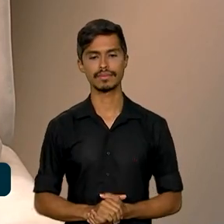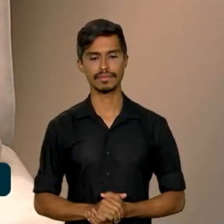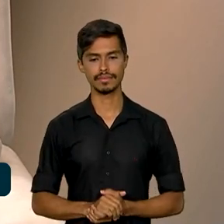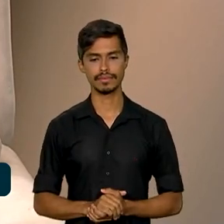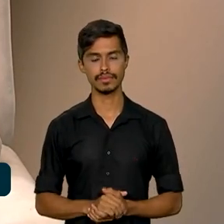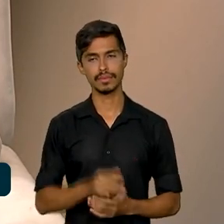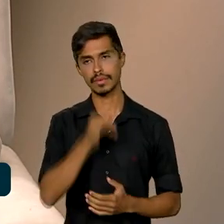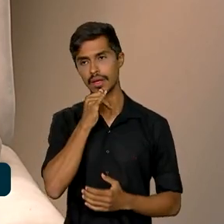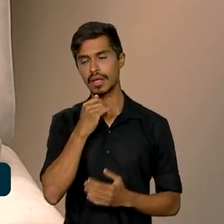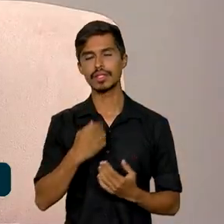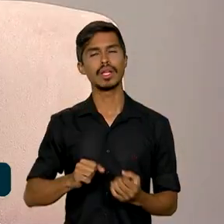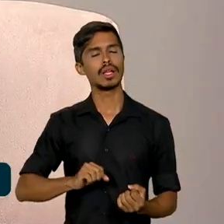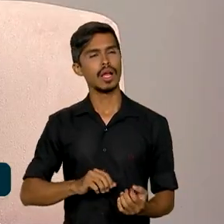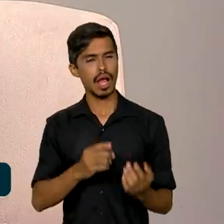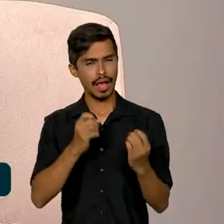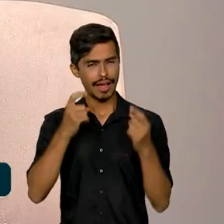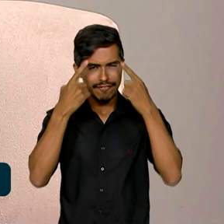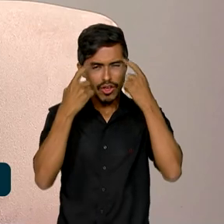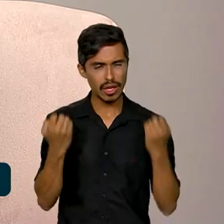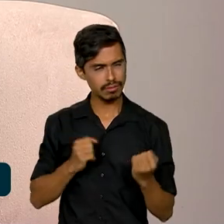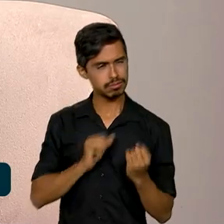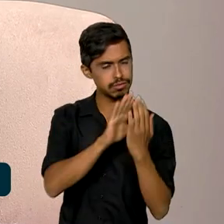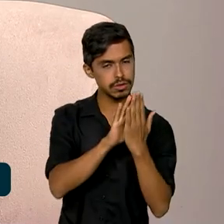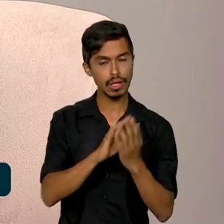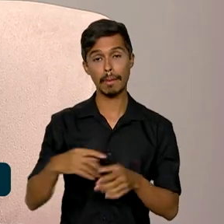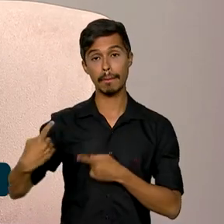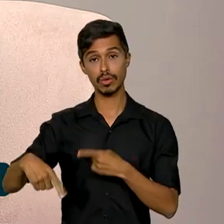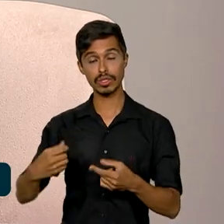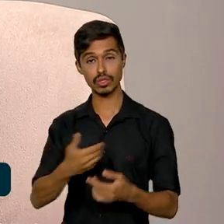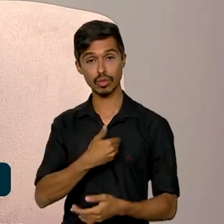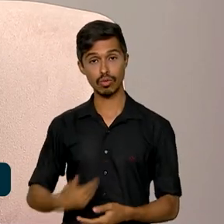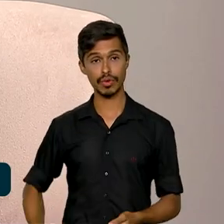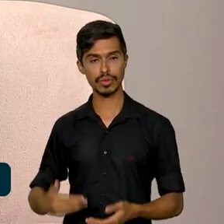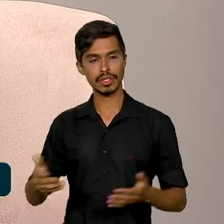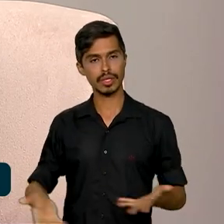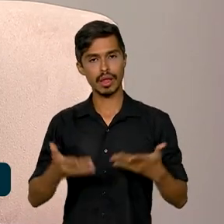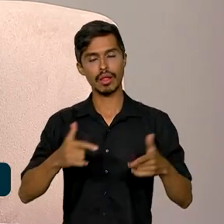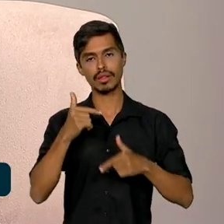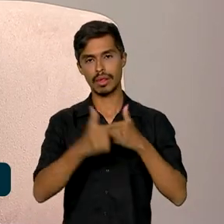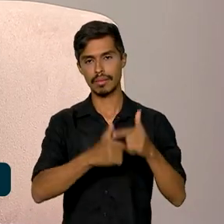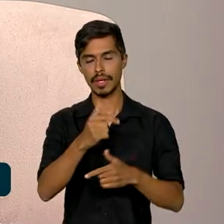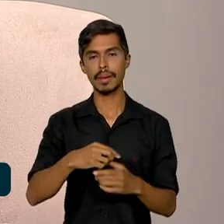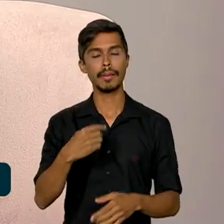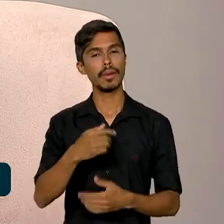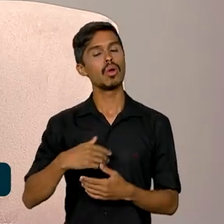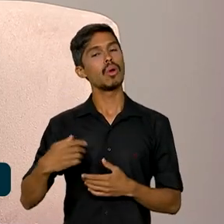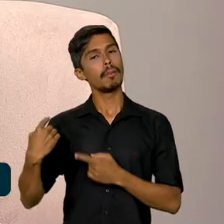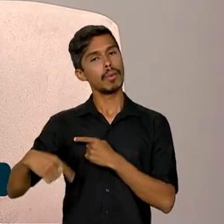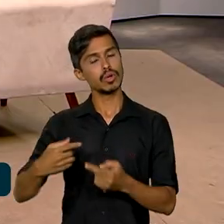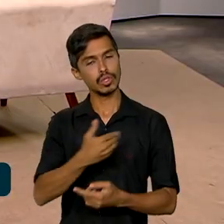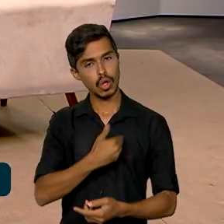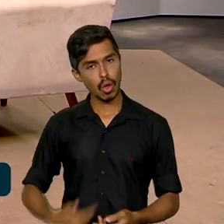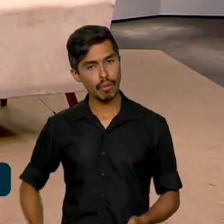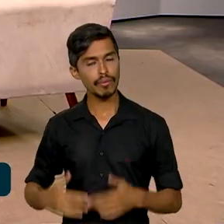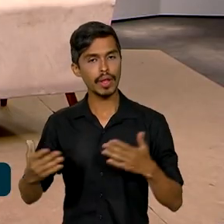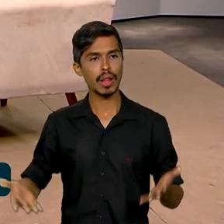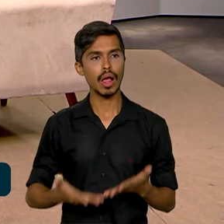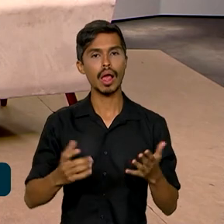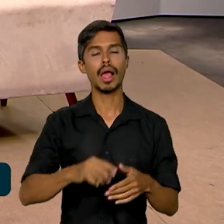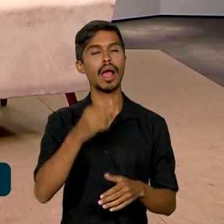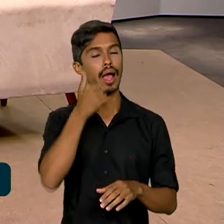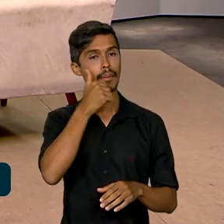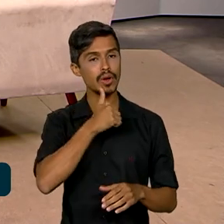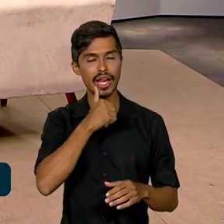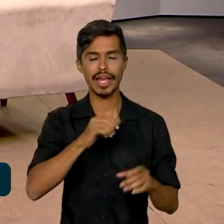de enfrentamento à violência, políticas públicas que gerem trabalho, políticas públicas que fortaleçam a autonomia das